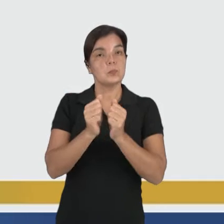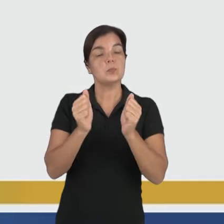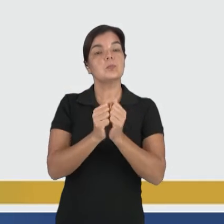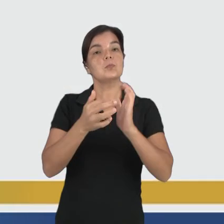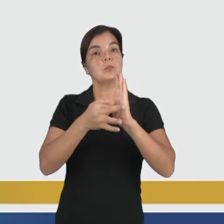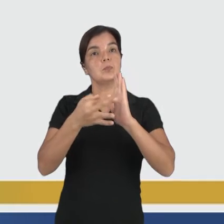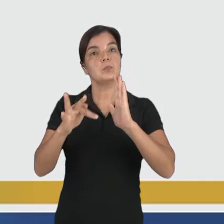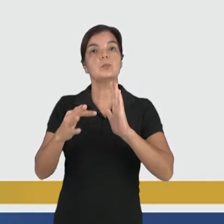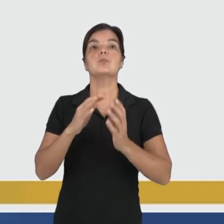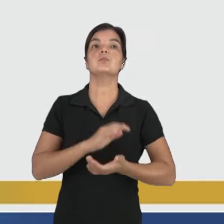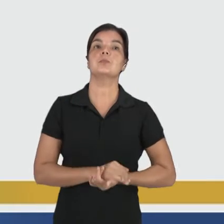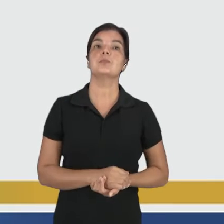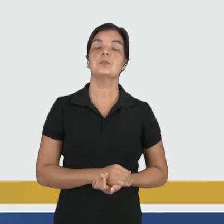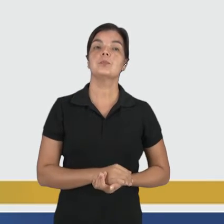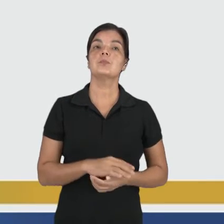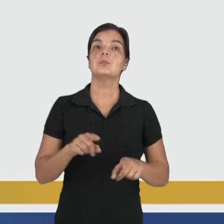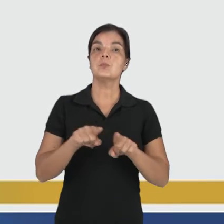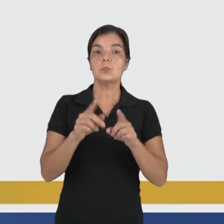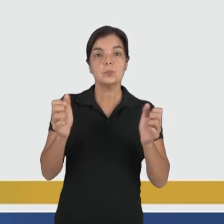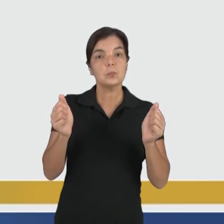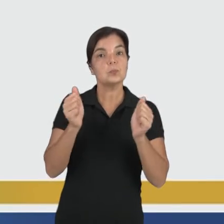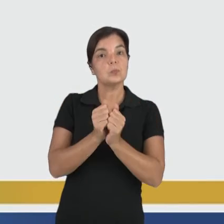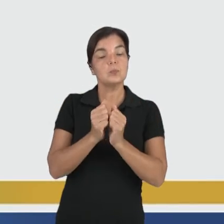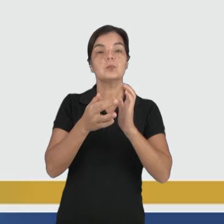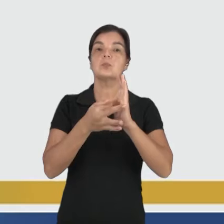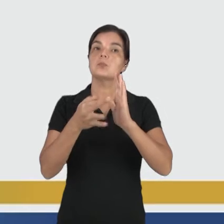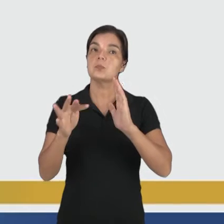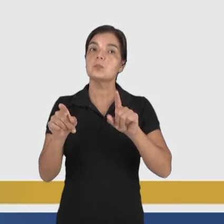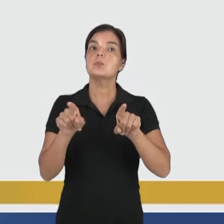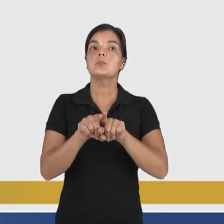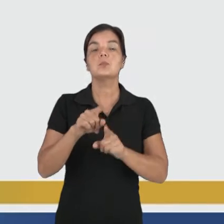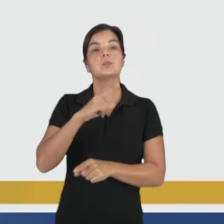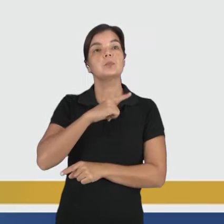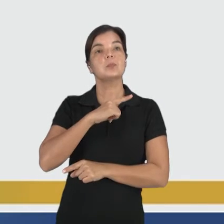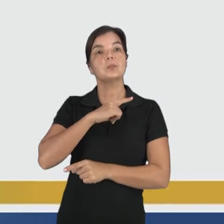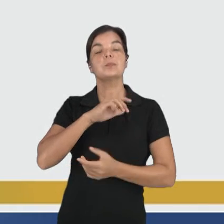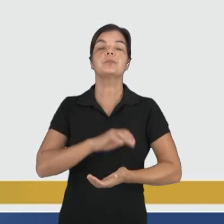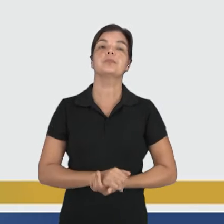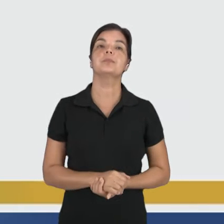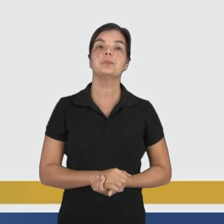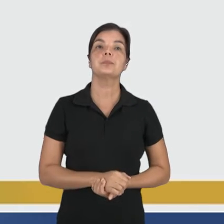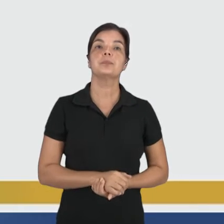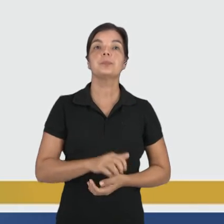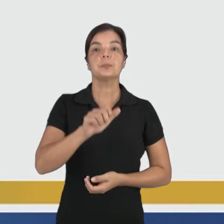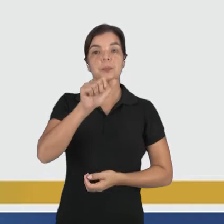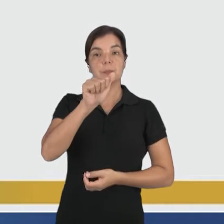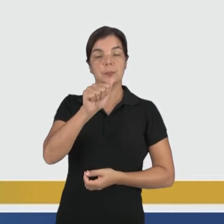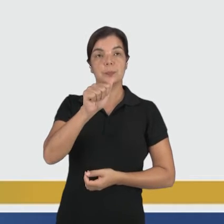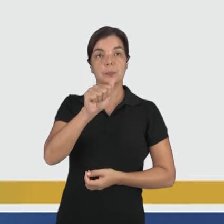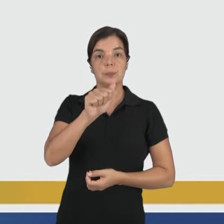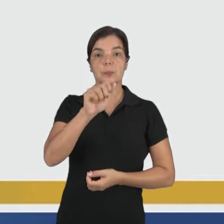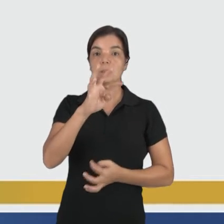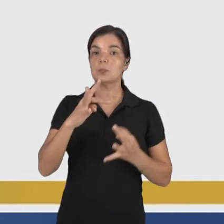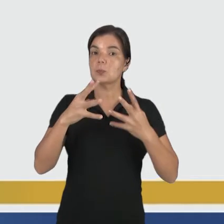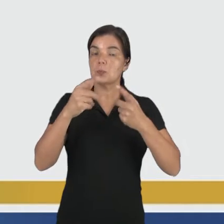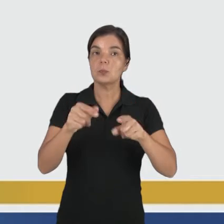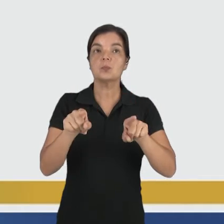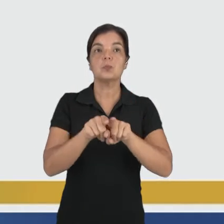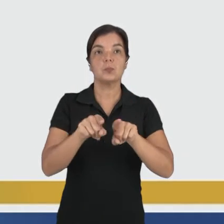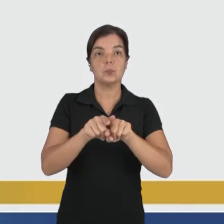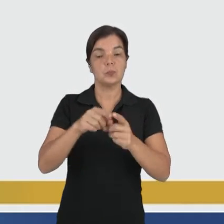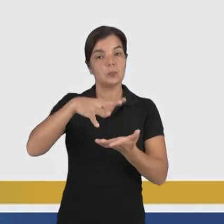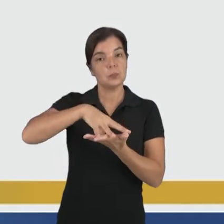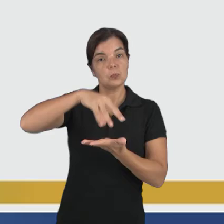fórmula só. Então, nesse caso, juntando numa fórmula só, nós temos a seguinte nomenclatura, que a área total do